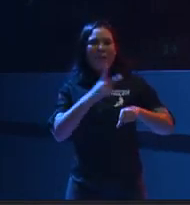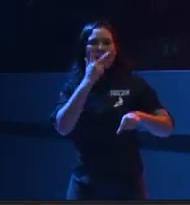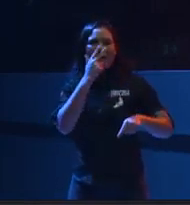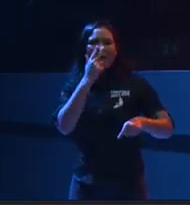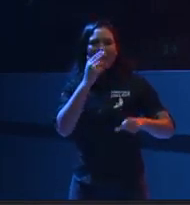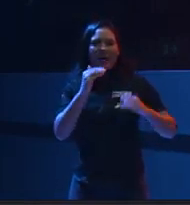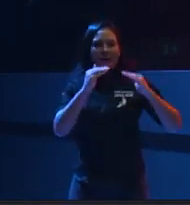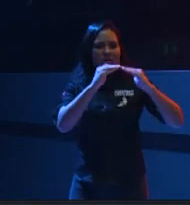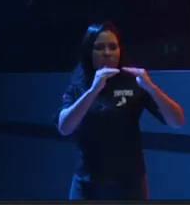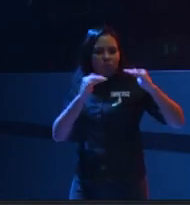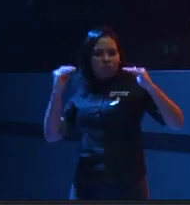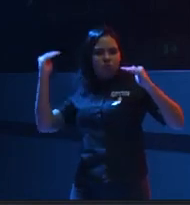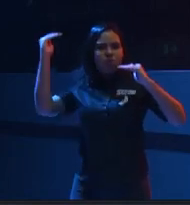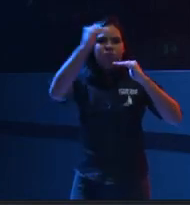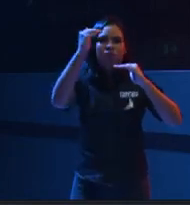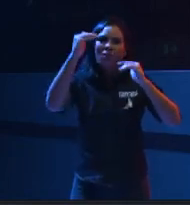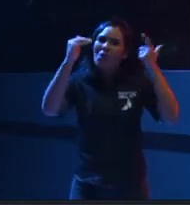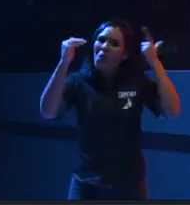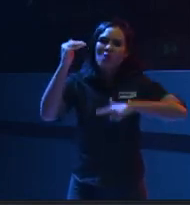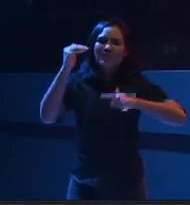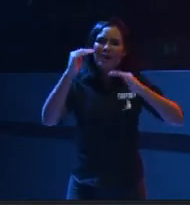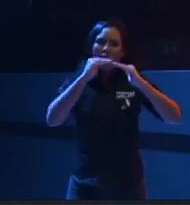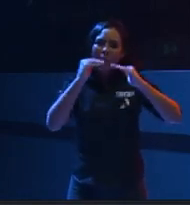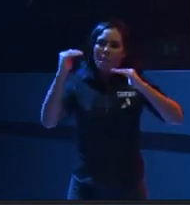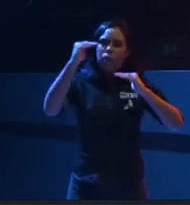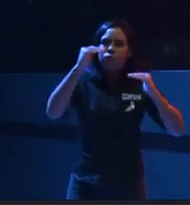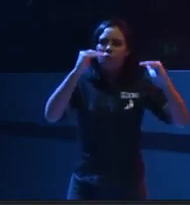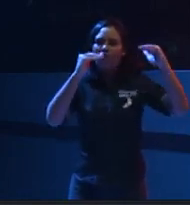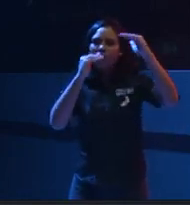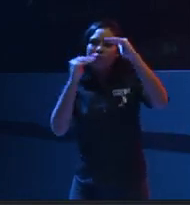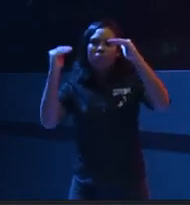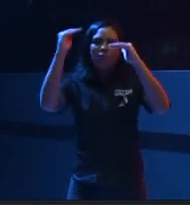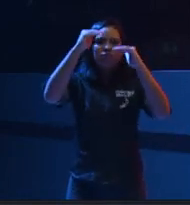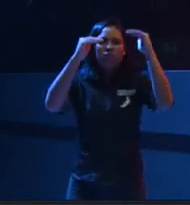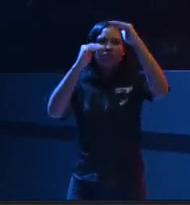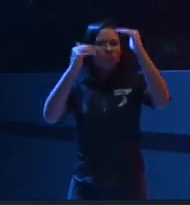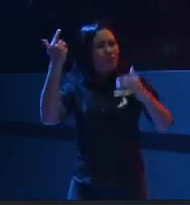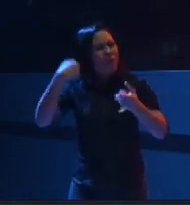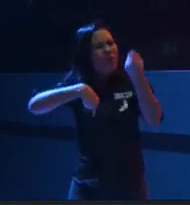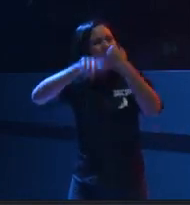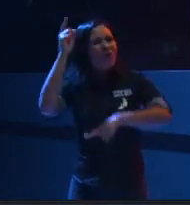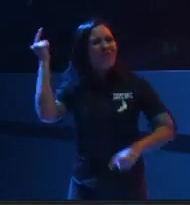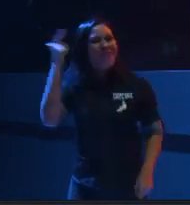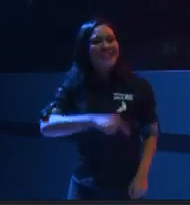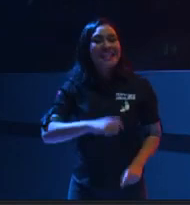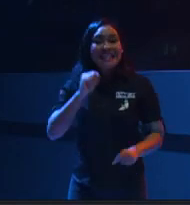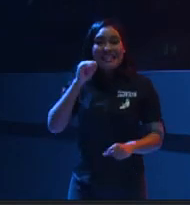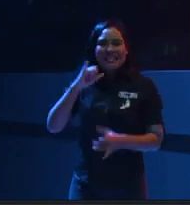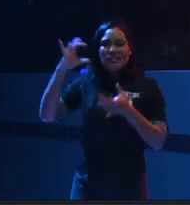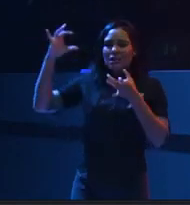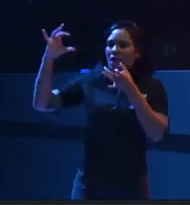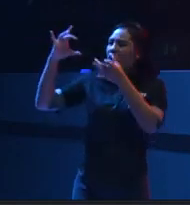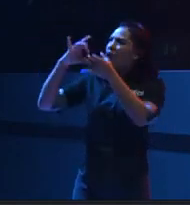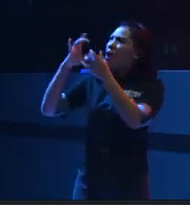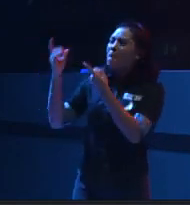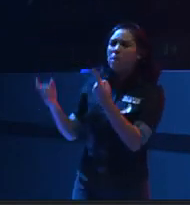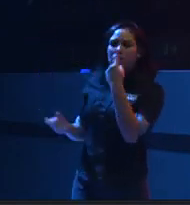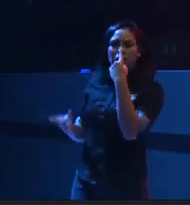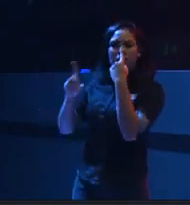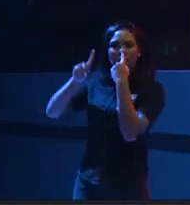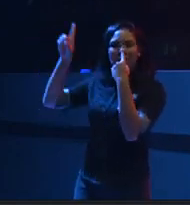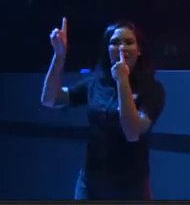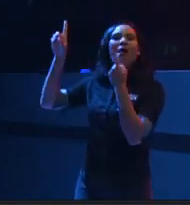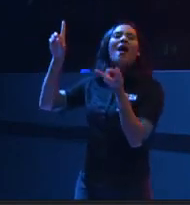se aproximou de Deus e perto de Deus fica mais fácil falar e ouvir o que ele está dizendo a